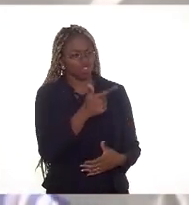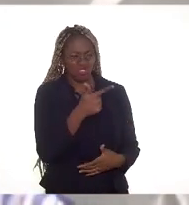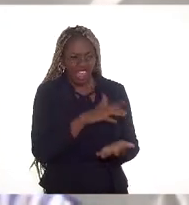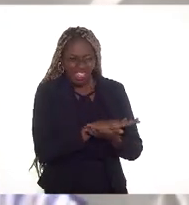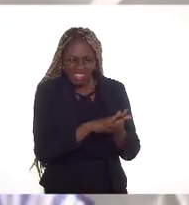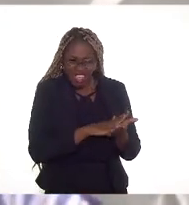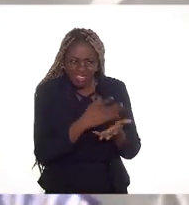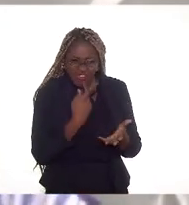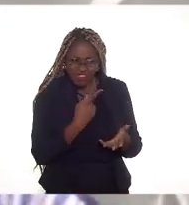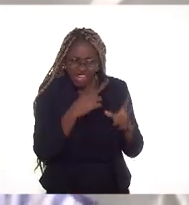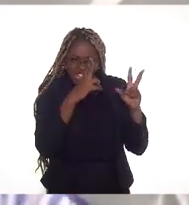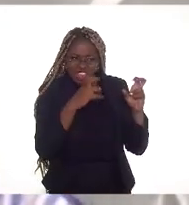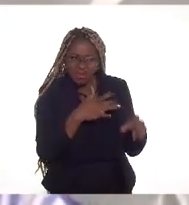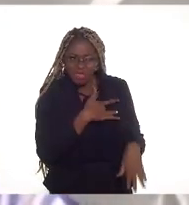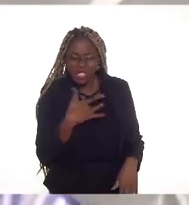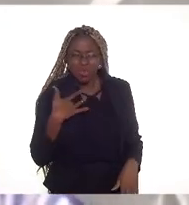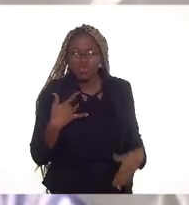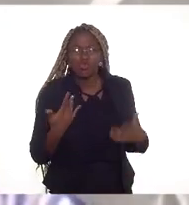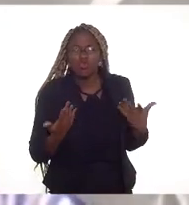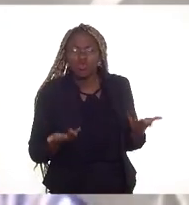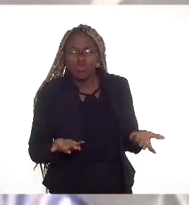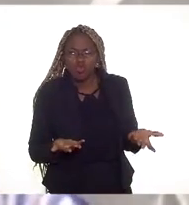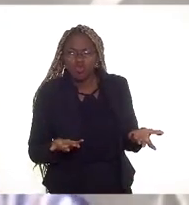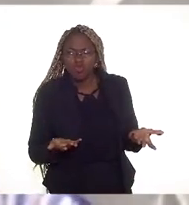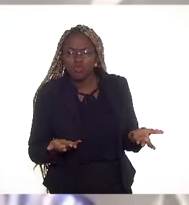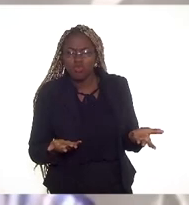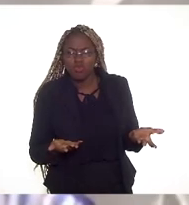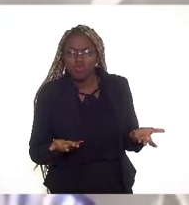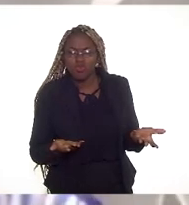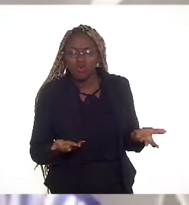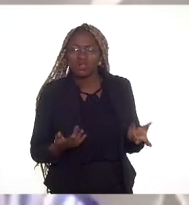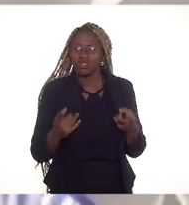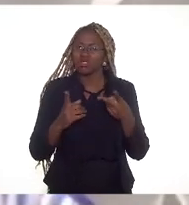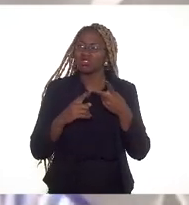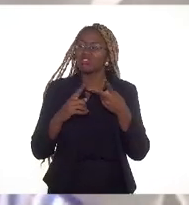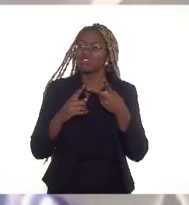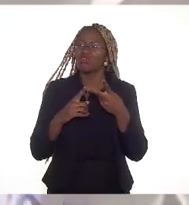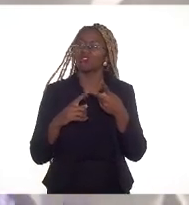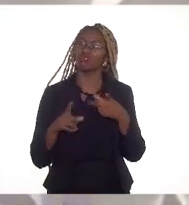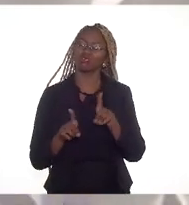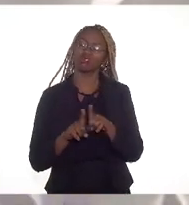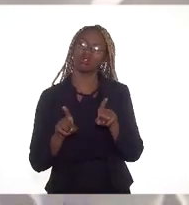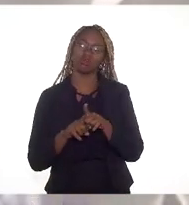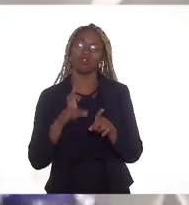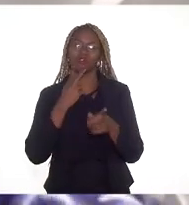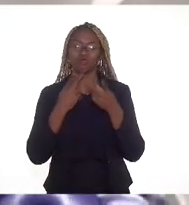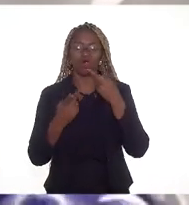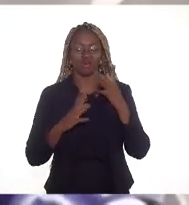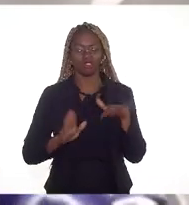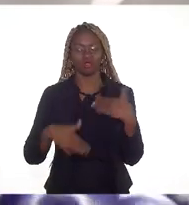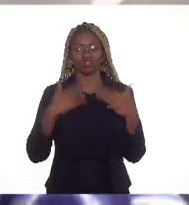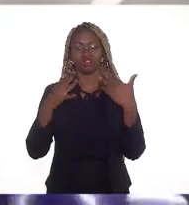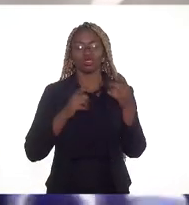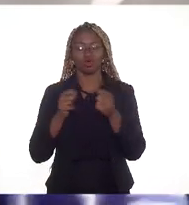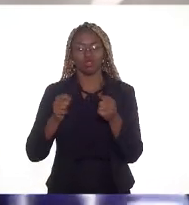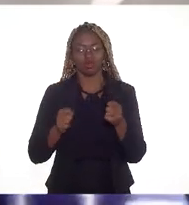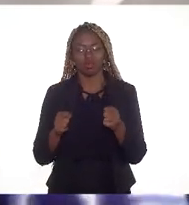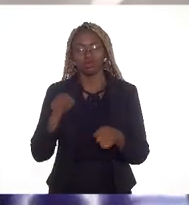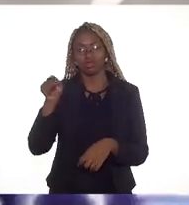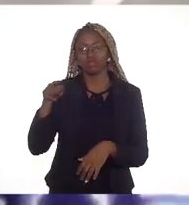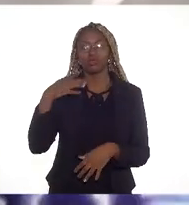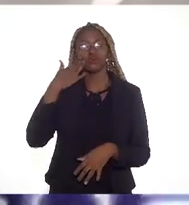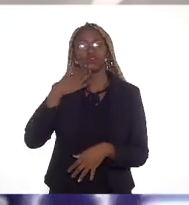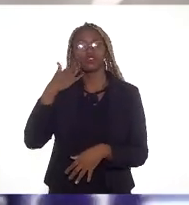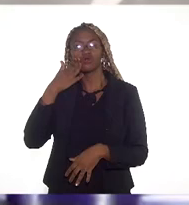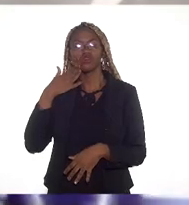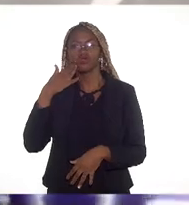E o segundo eixo, quando fala de desenvolvimento econômico, e obviamente isso tem sido um discurso